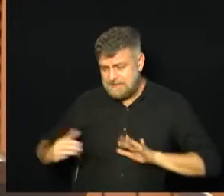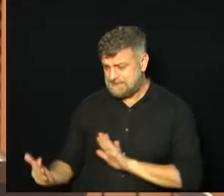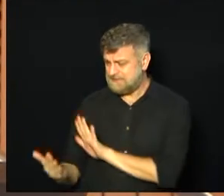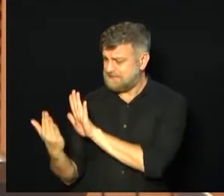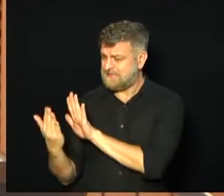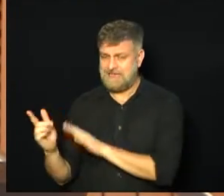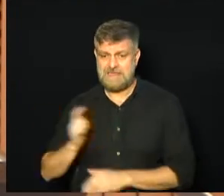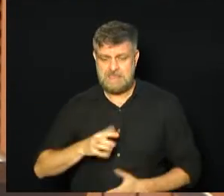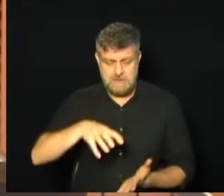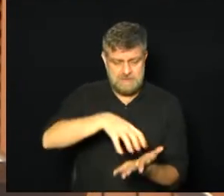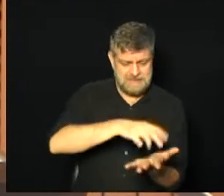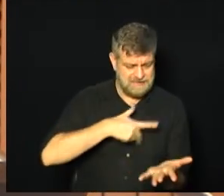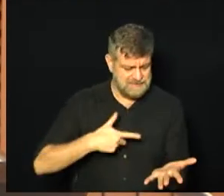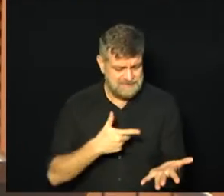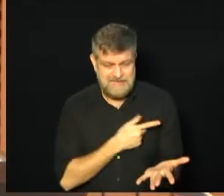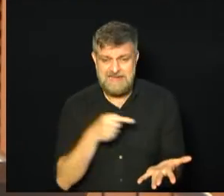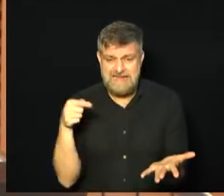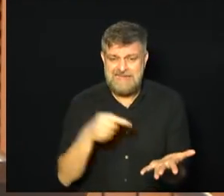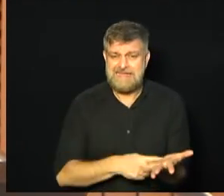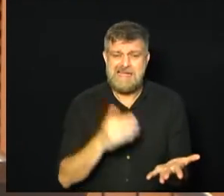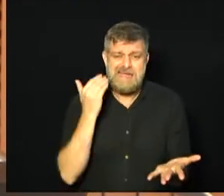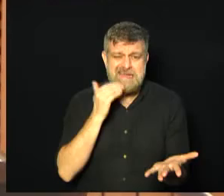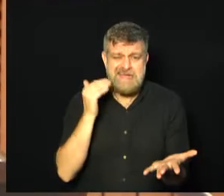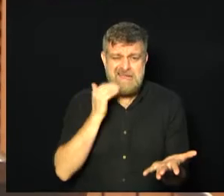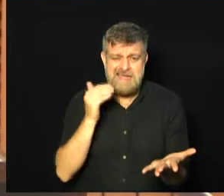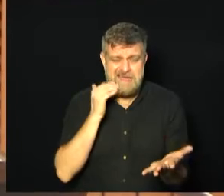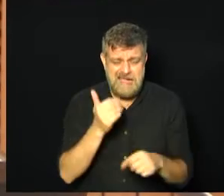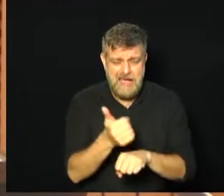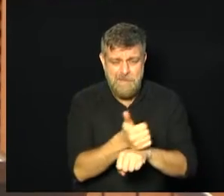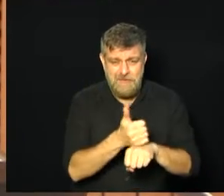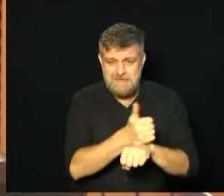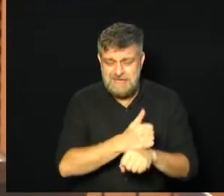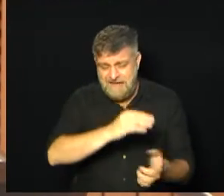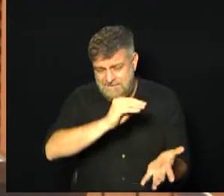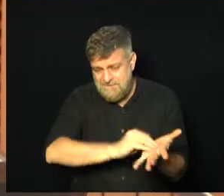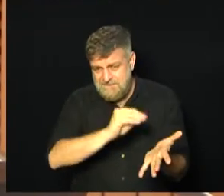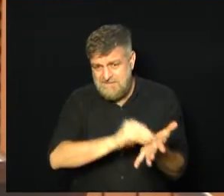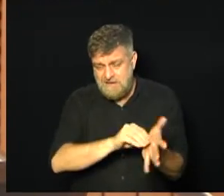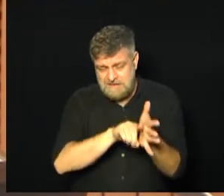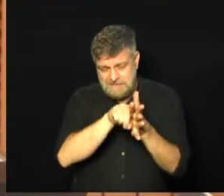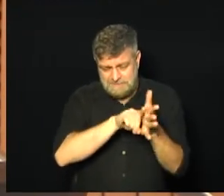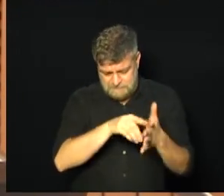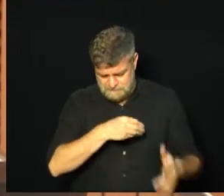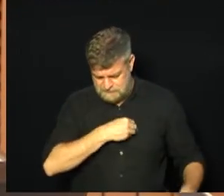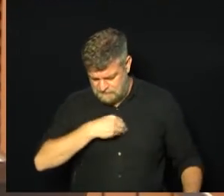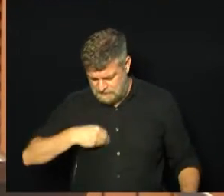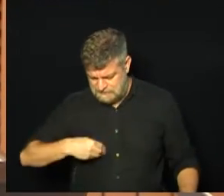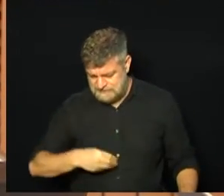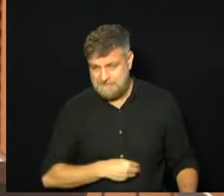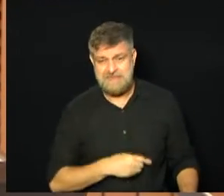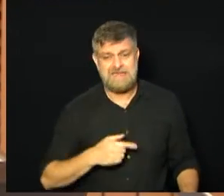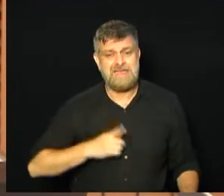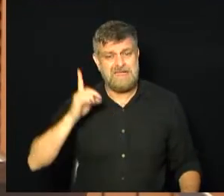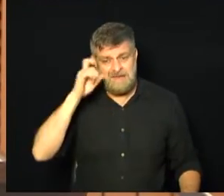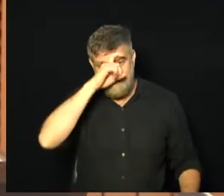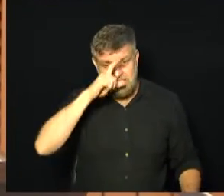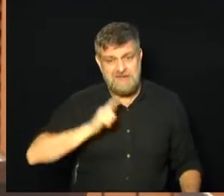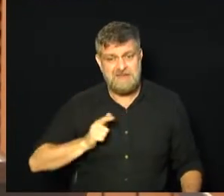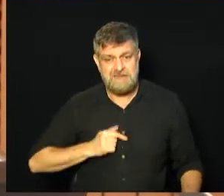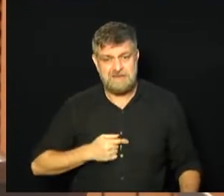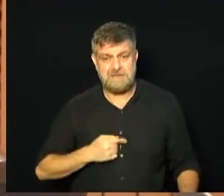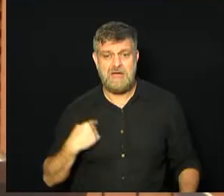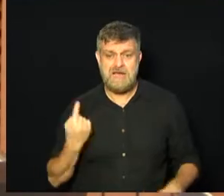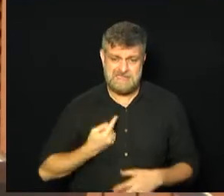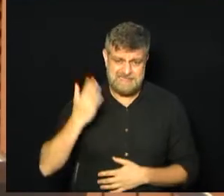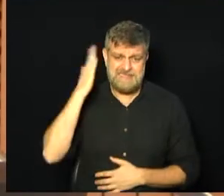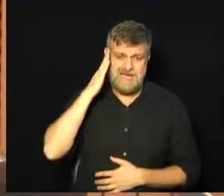na unidade básica com gargalos na especialidade, com gargalos nos exames, com várias situações e que são de conhecimento mais